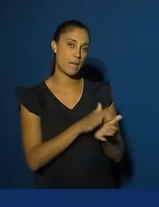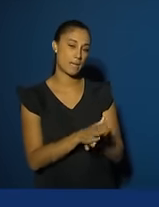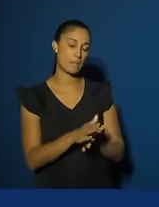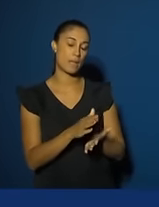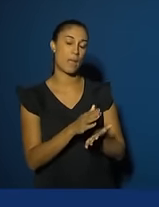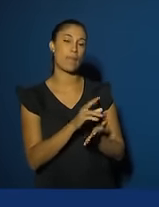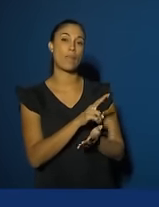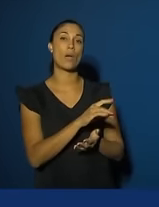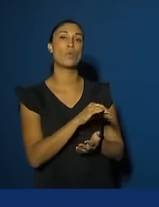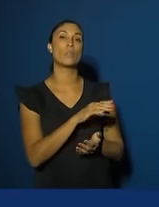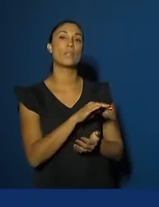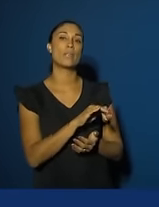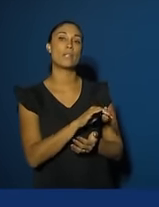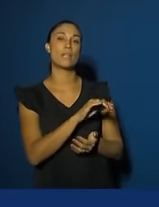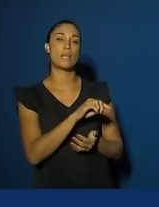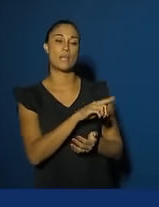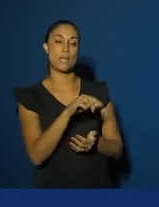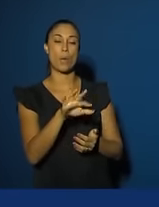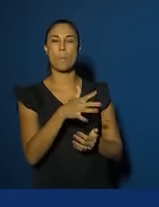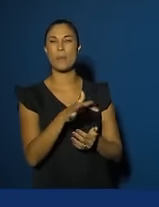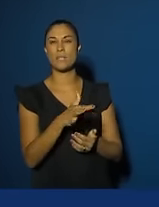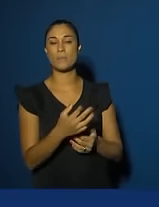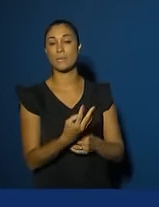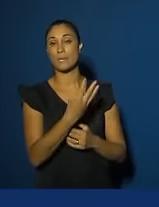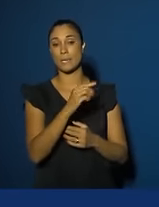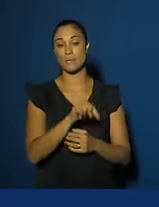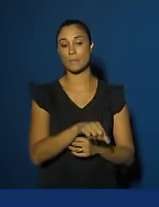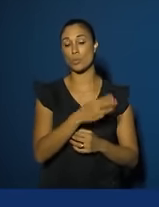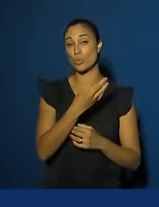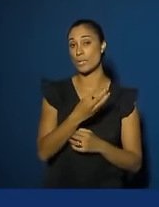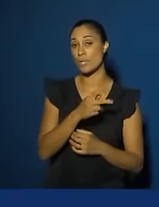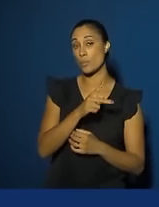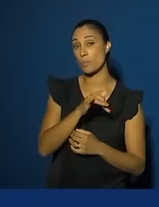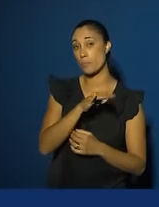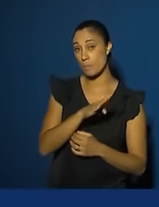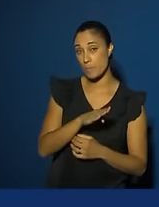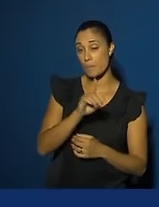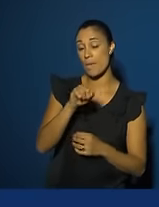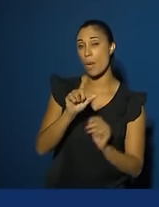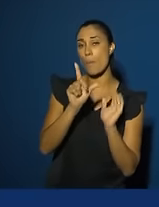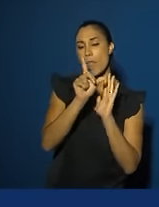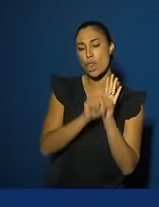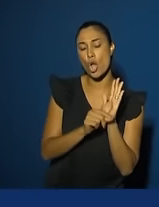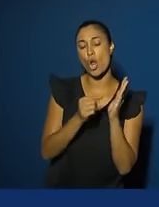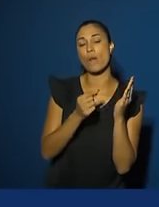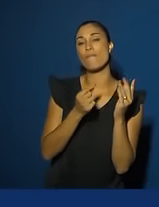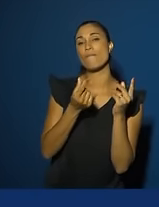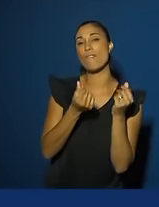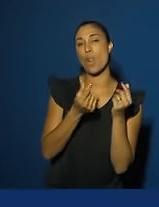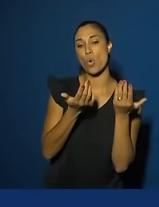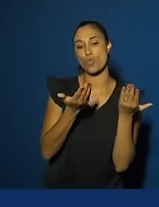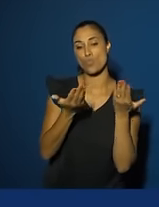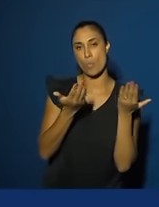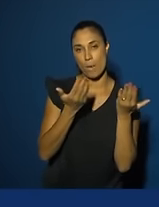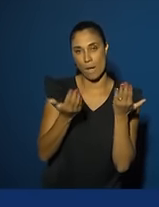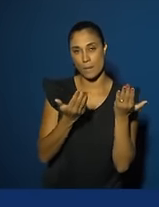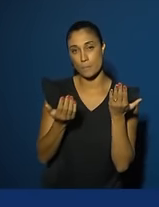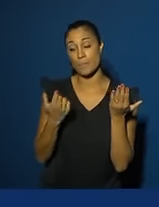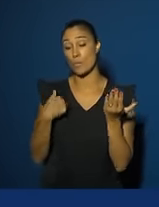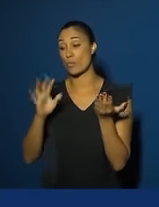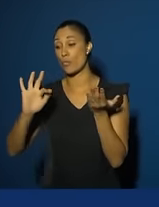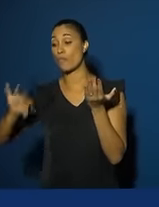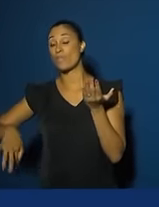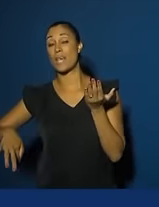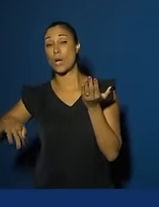União ativo e inativo e mais ou menos 3.3 do PIB isso é o menor valor desde 1991 no final do governo